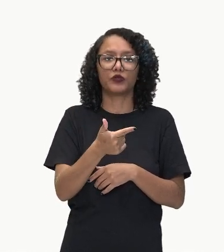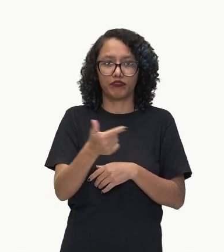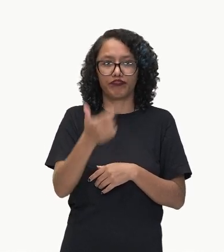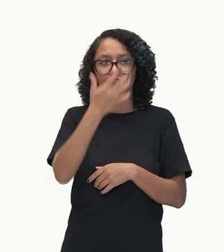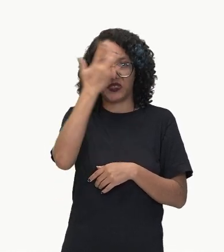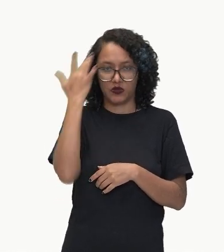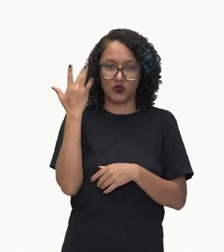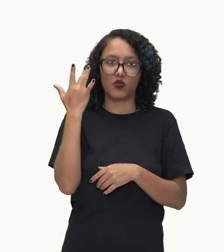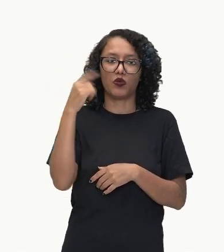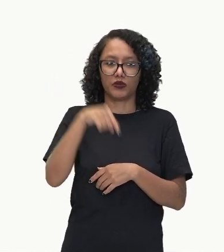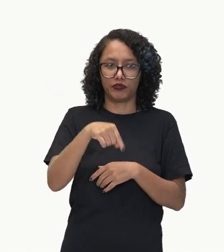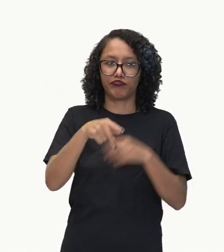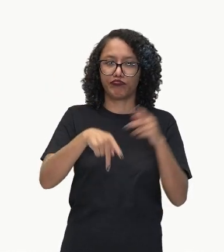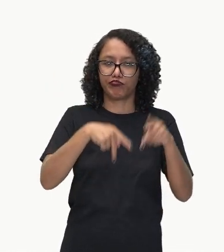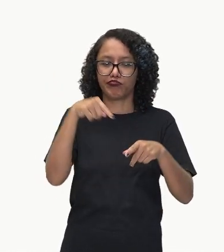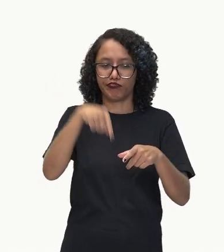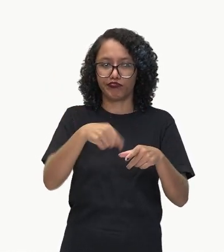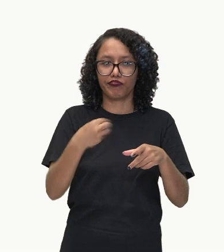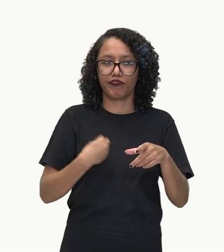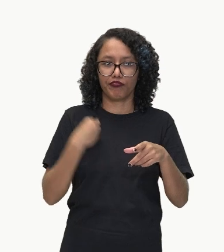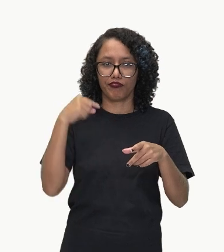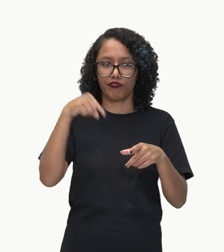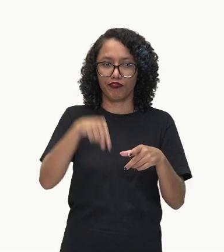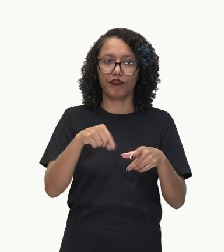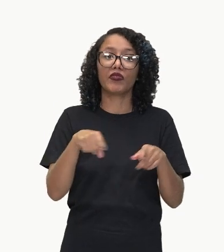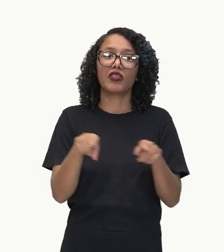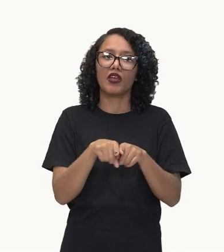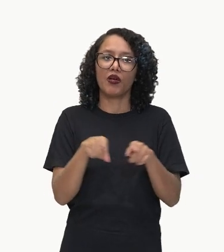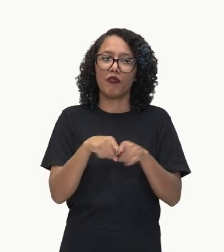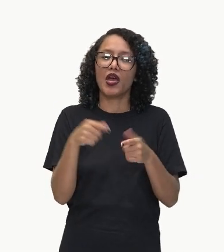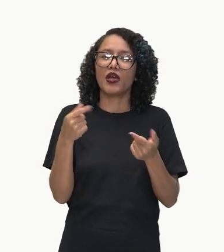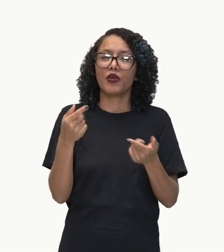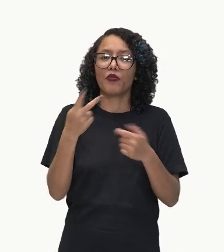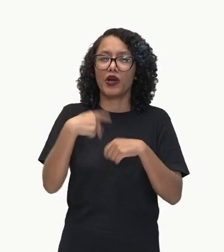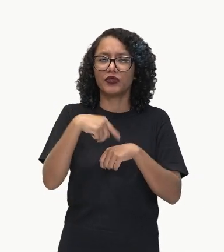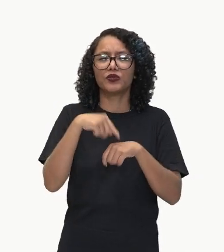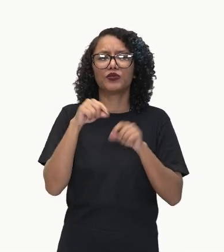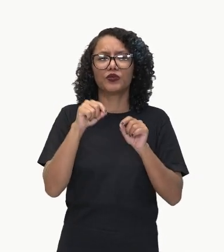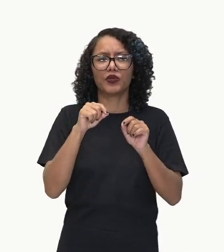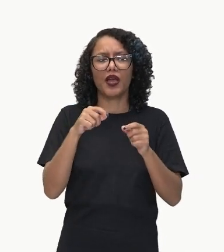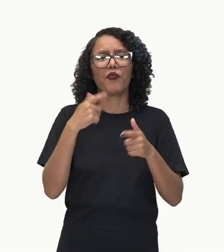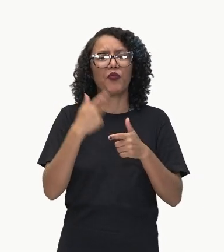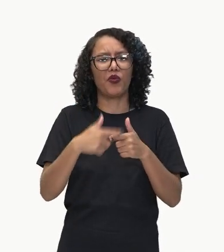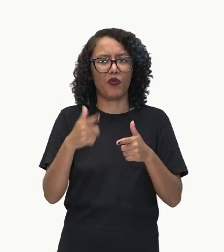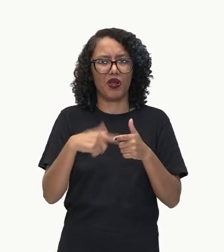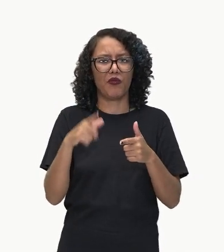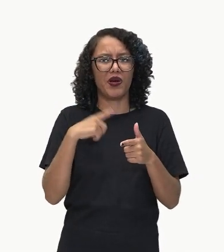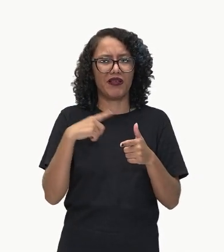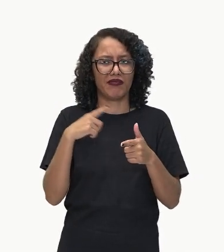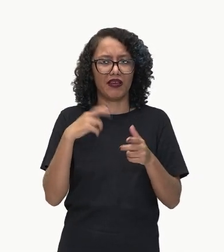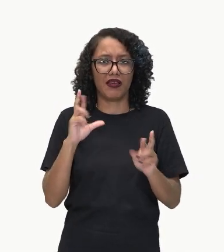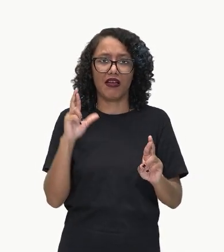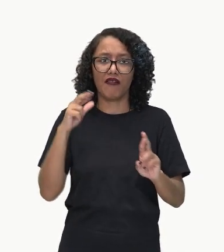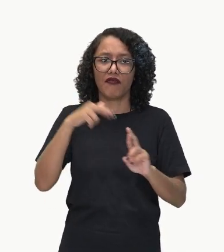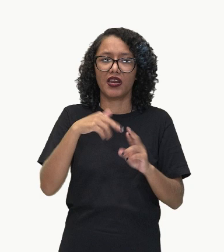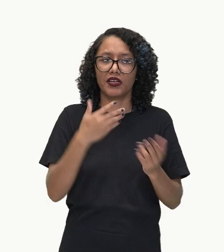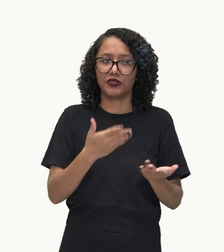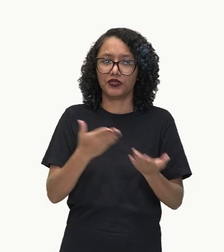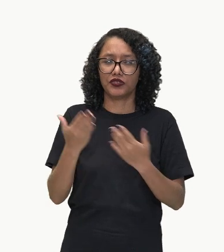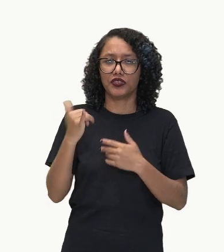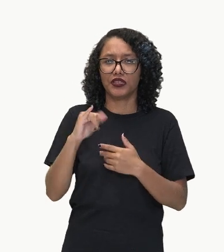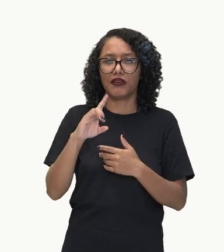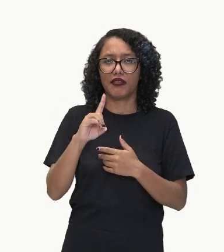235.824.862 habitantes. É um país que enfrenta desafios significativos em termos de desenvolvimento